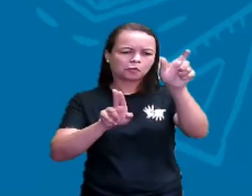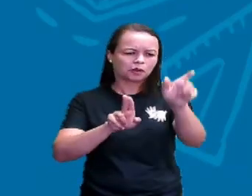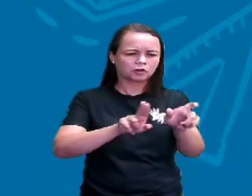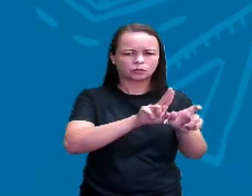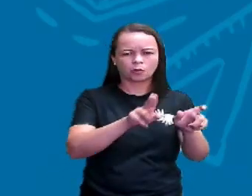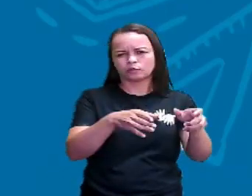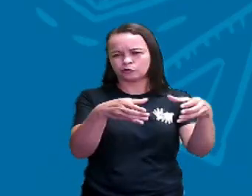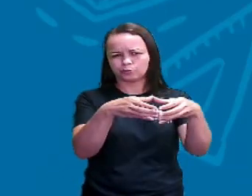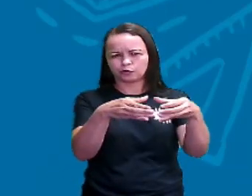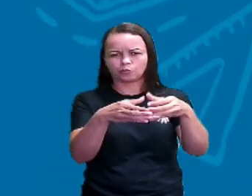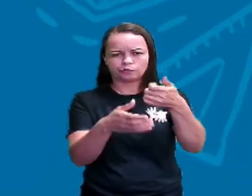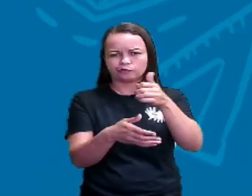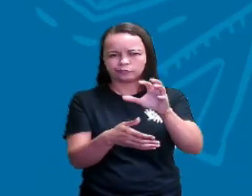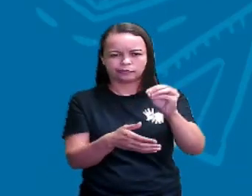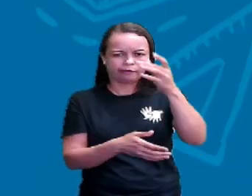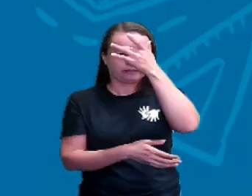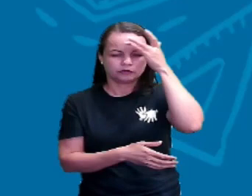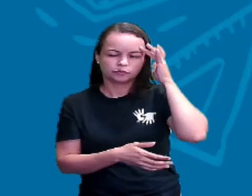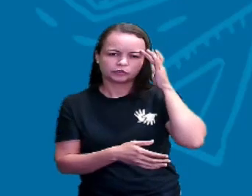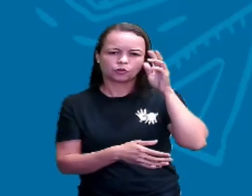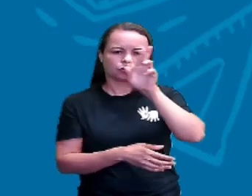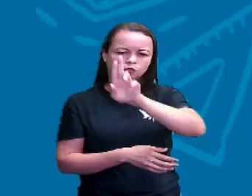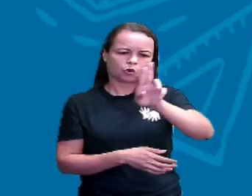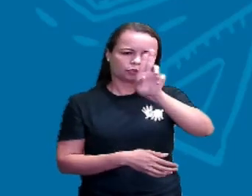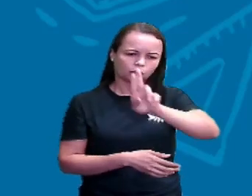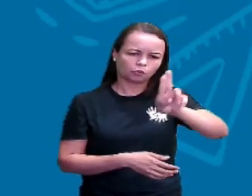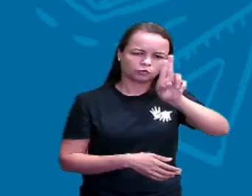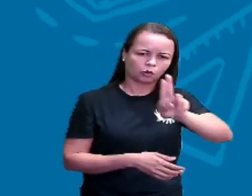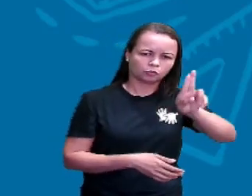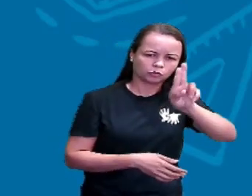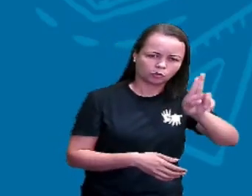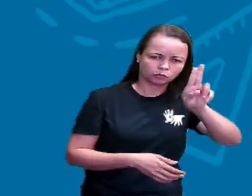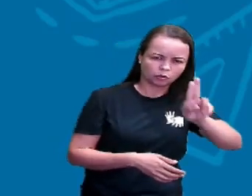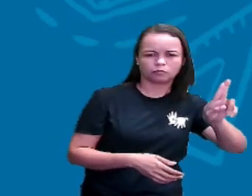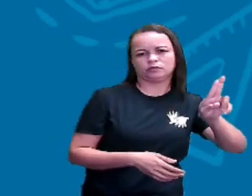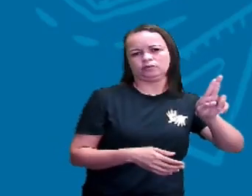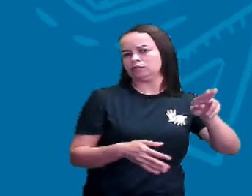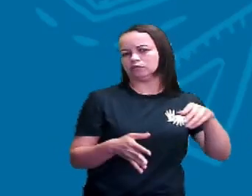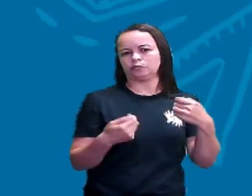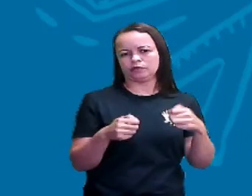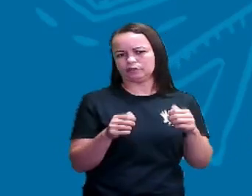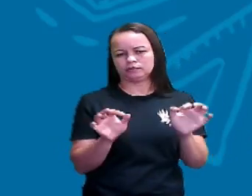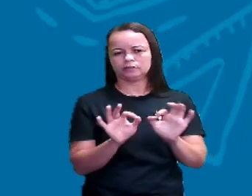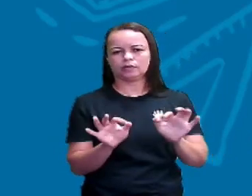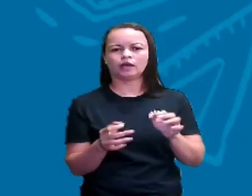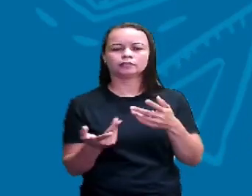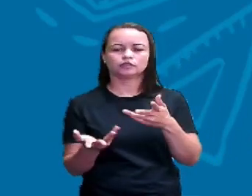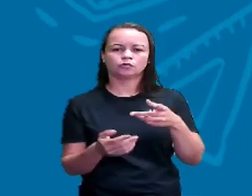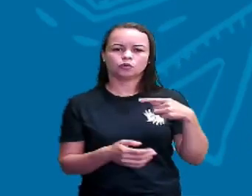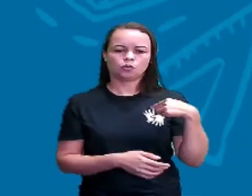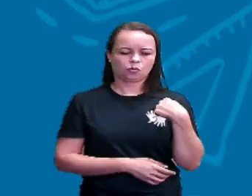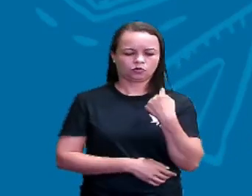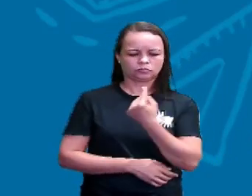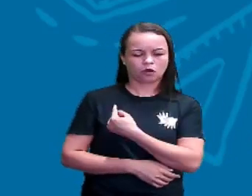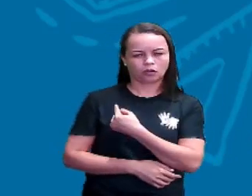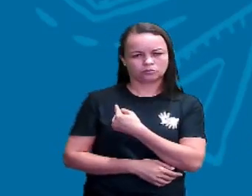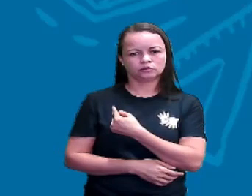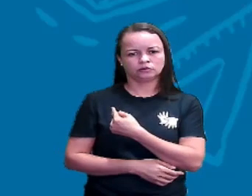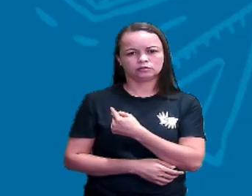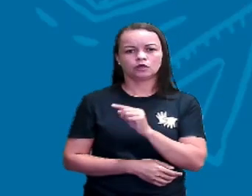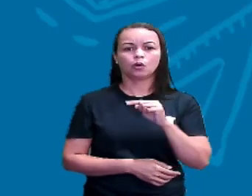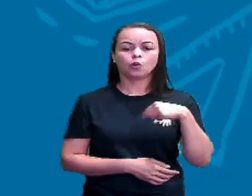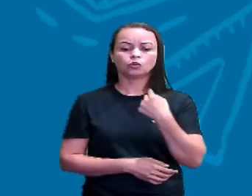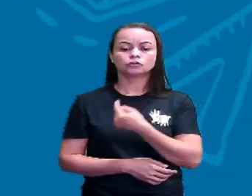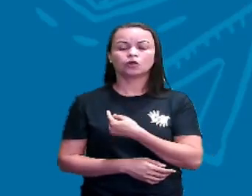de 10 pessoas. Então, para eu não dizer o nome de 10 pessoas diferentes, eu uso o nós. E por que o